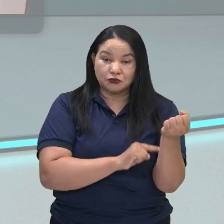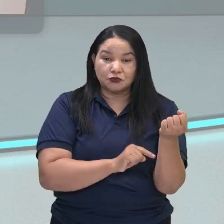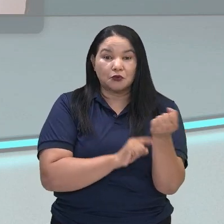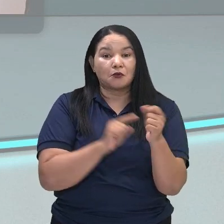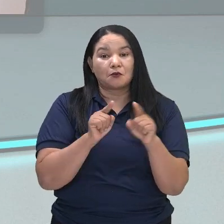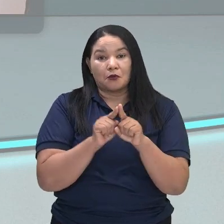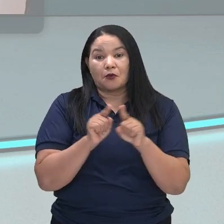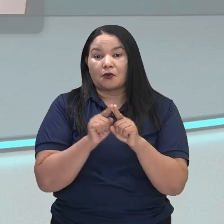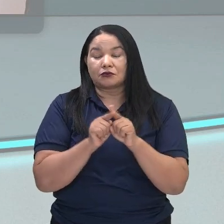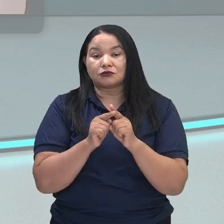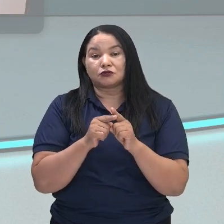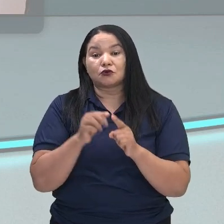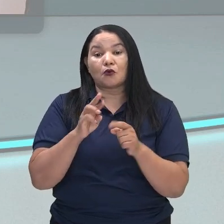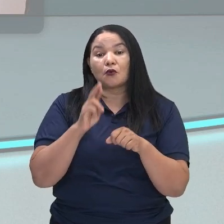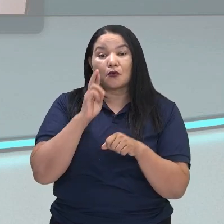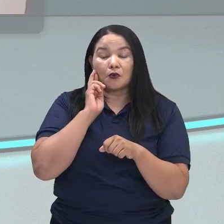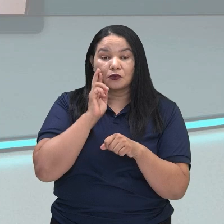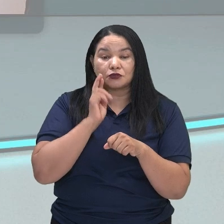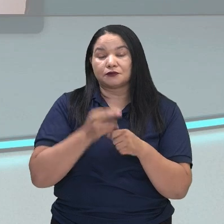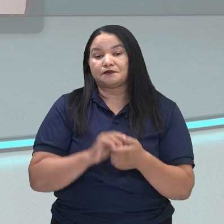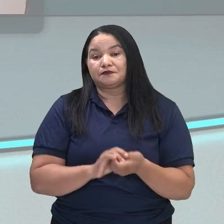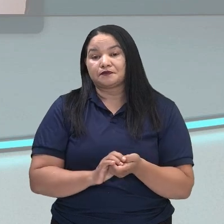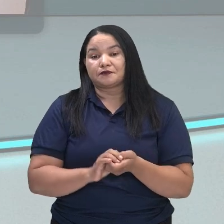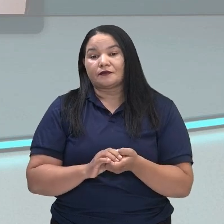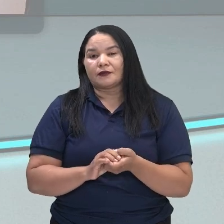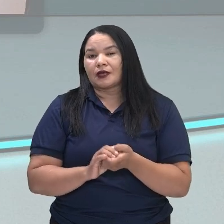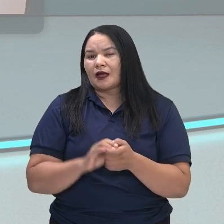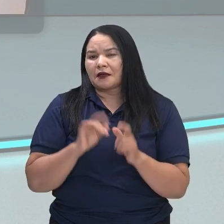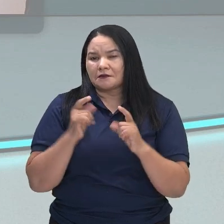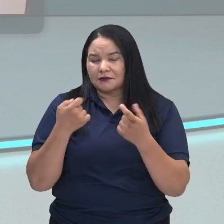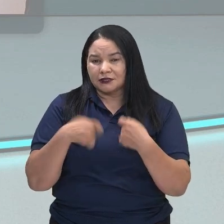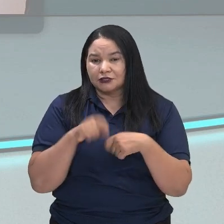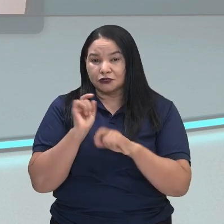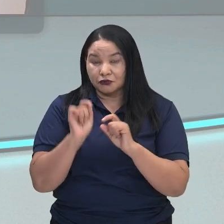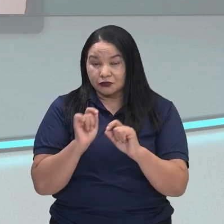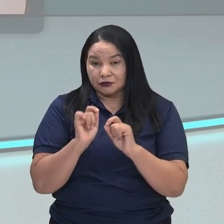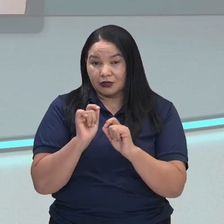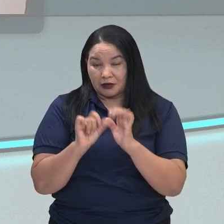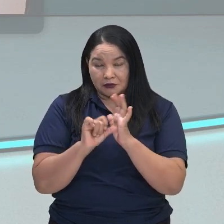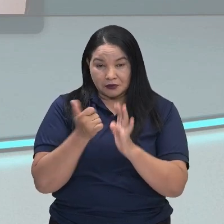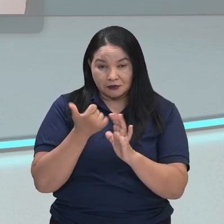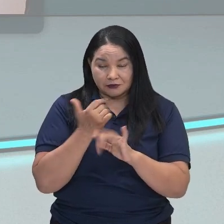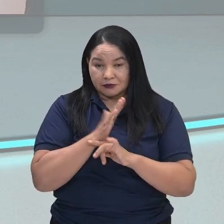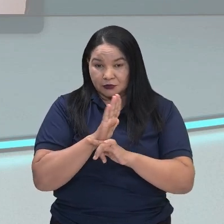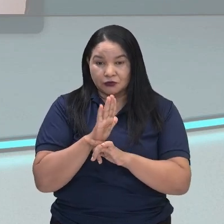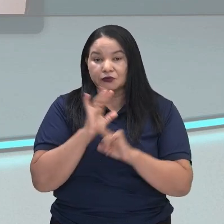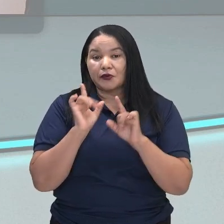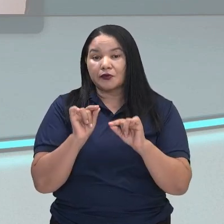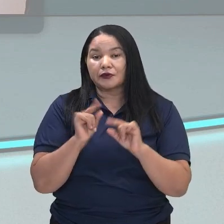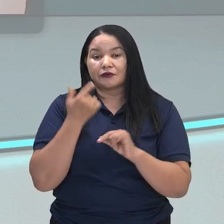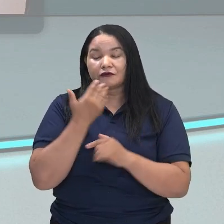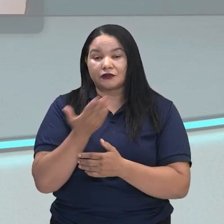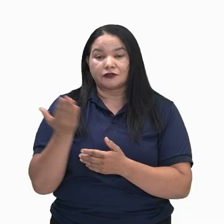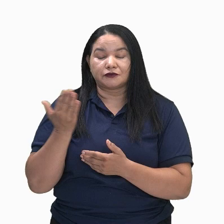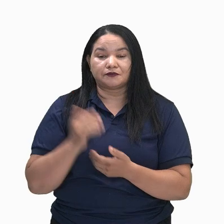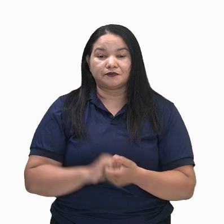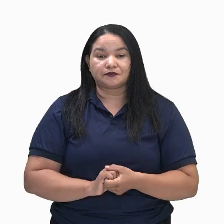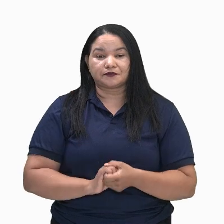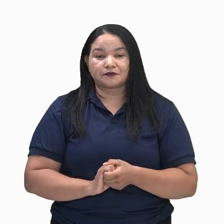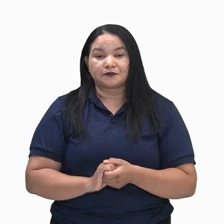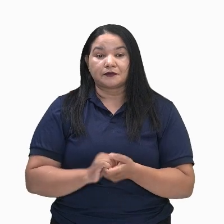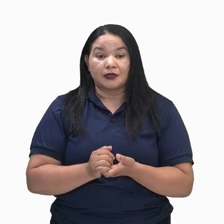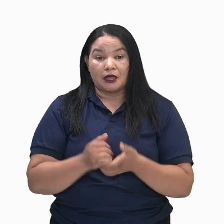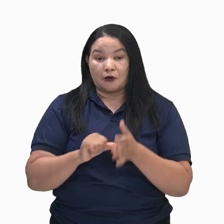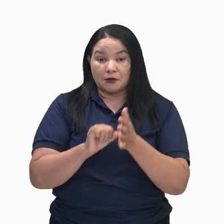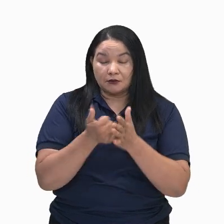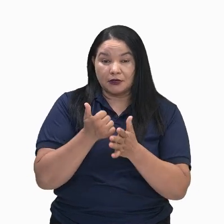essas manchas roxas, tá bom? E o que a gente tem que fazer ali no caso dos primeiros socorros? Vamos lá? Vamos ver? Então, para esse momento,